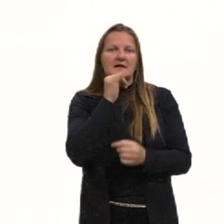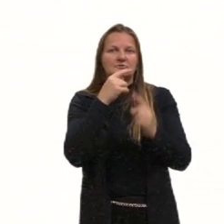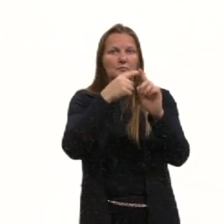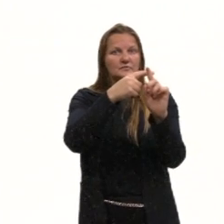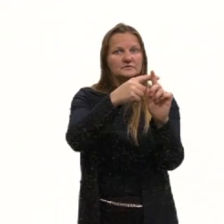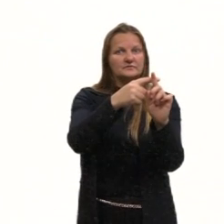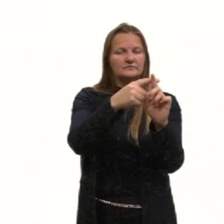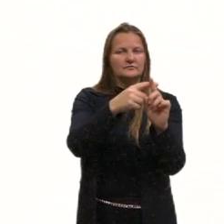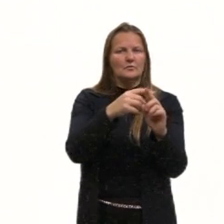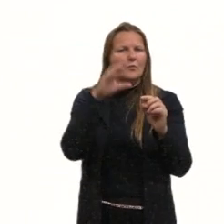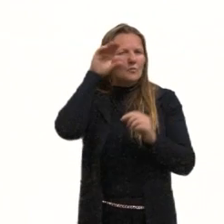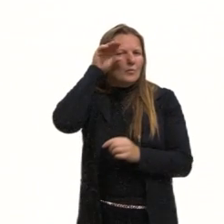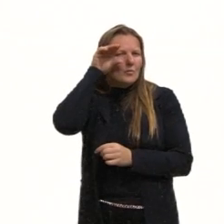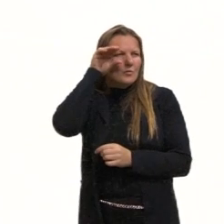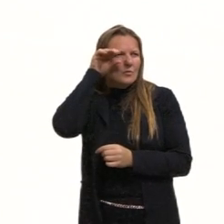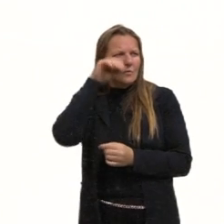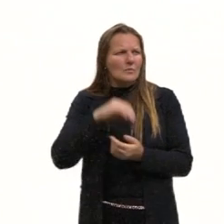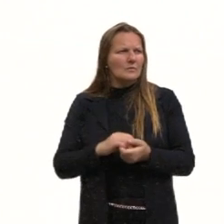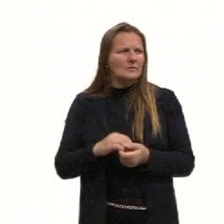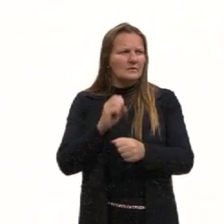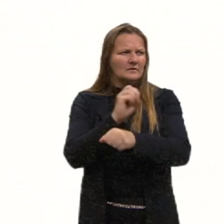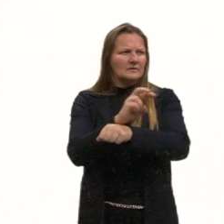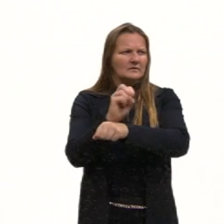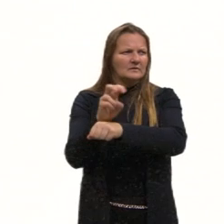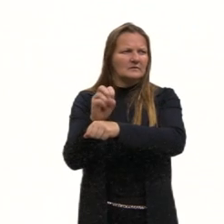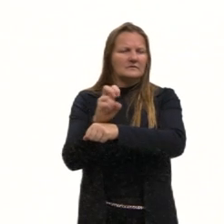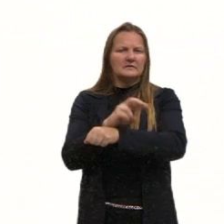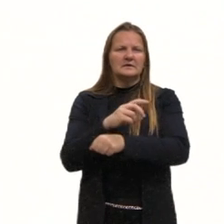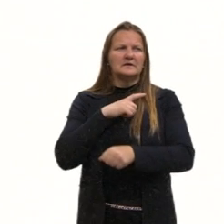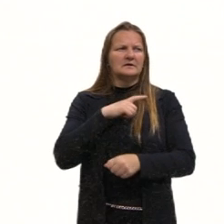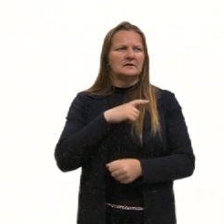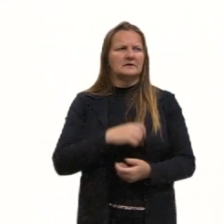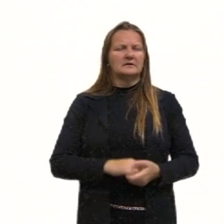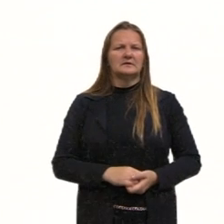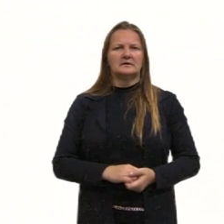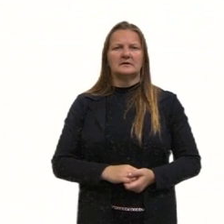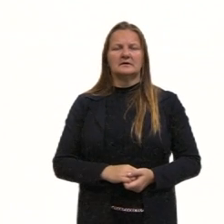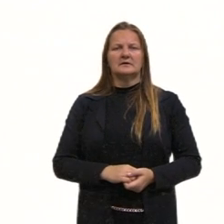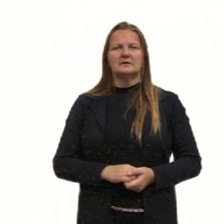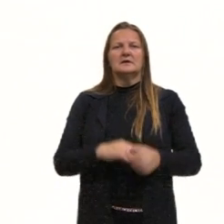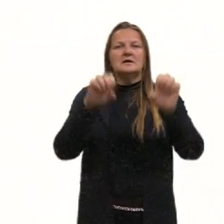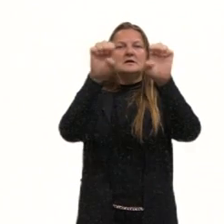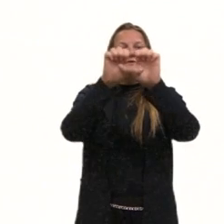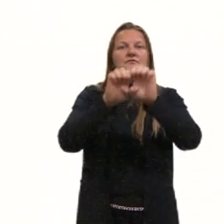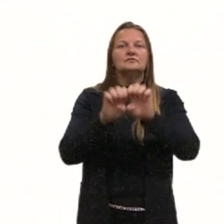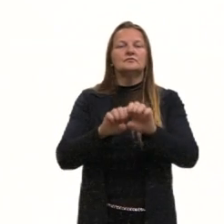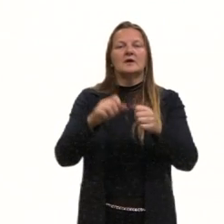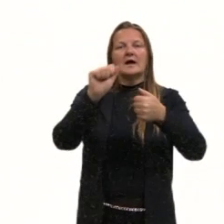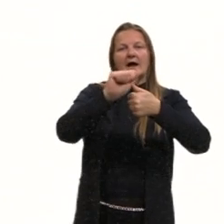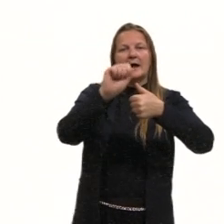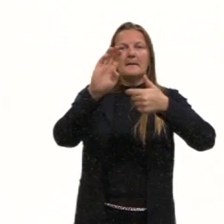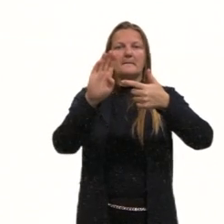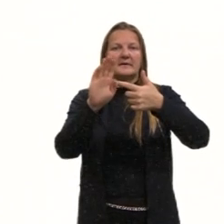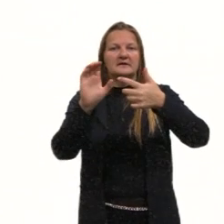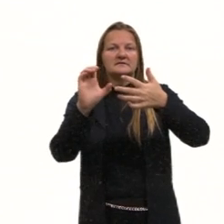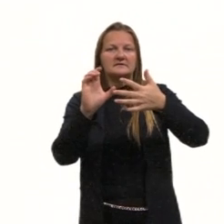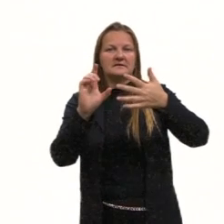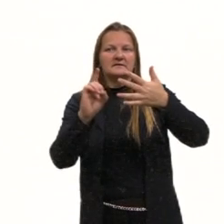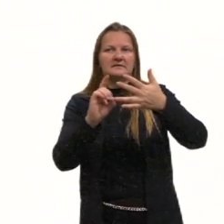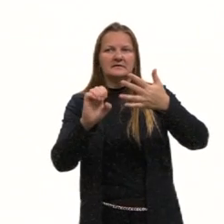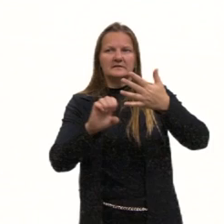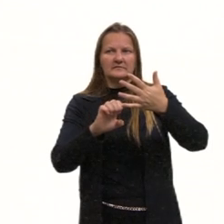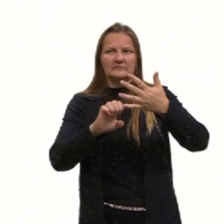observado com o pesticida E aí Traz o sim com estruturas né assim com alternativas bom